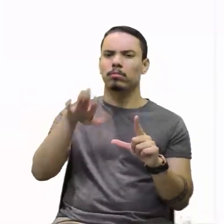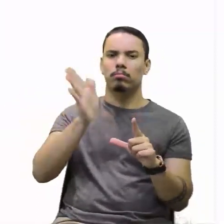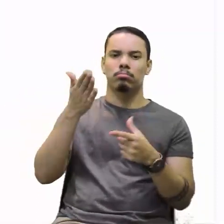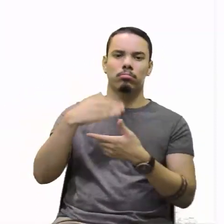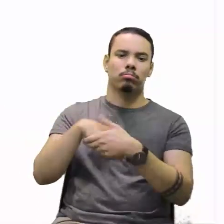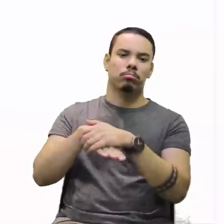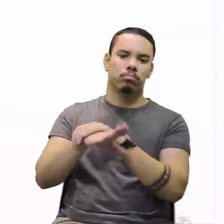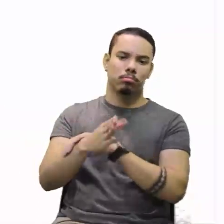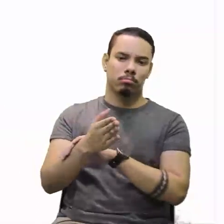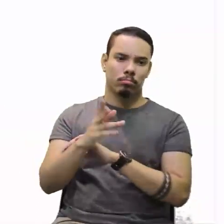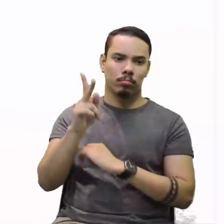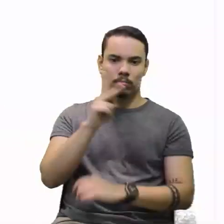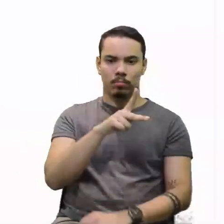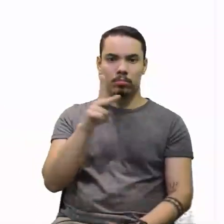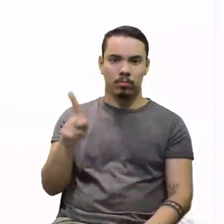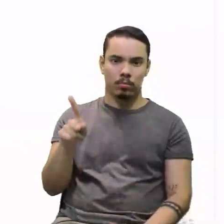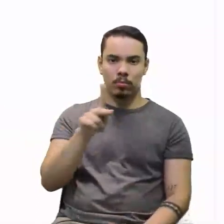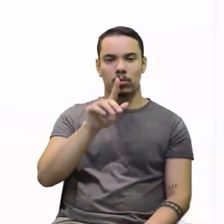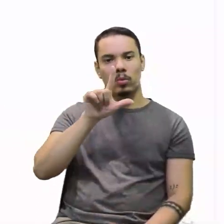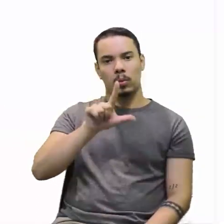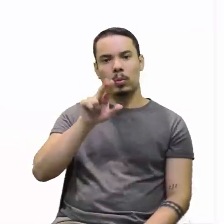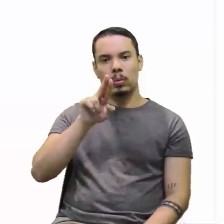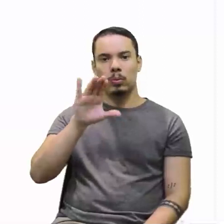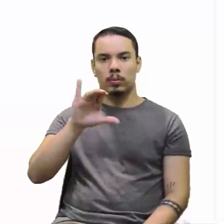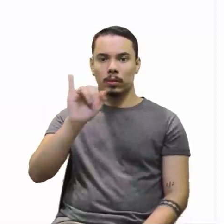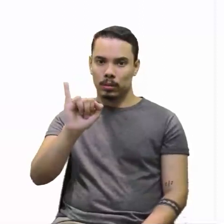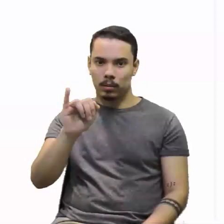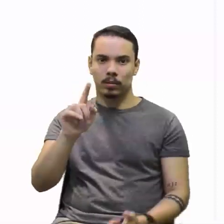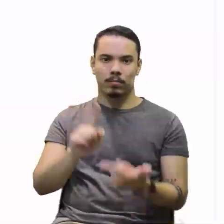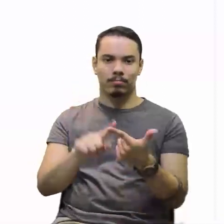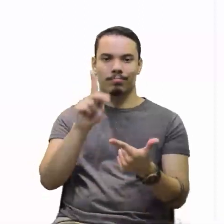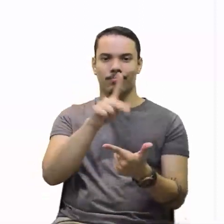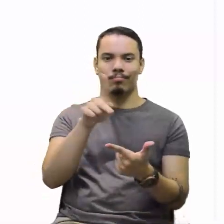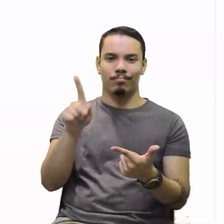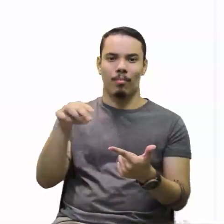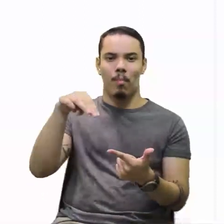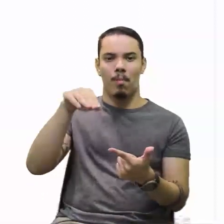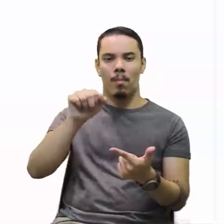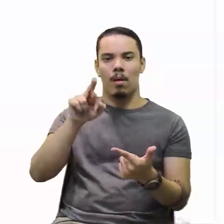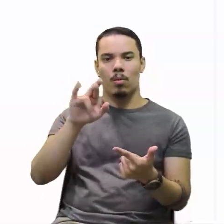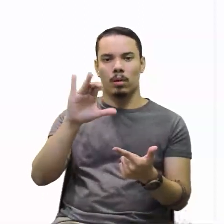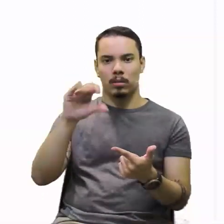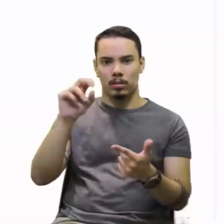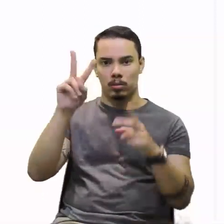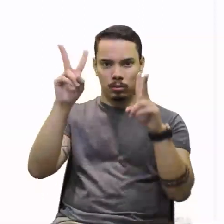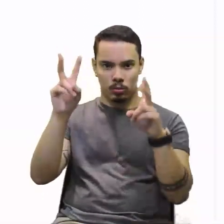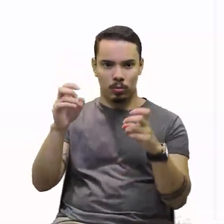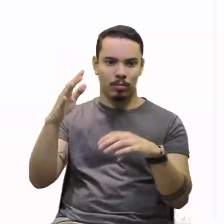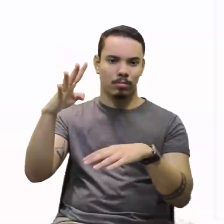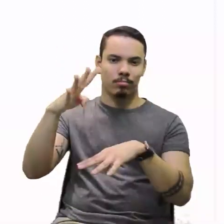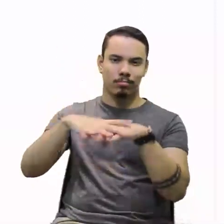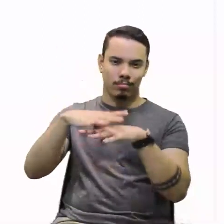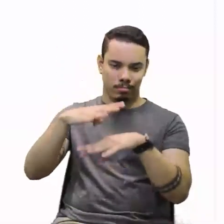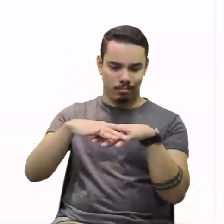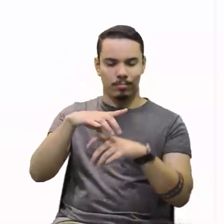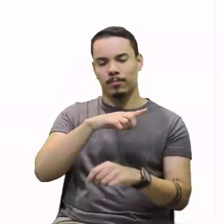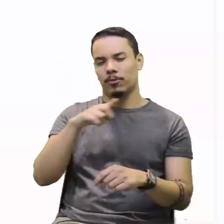com a professora Lucia, o professor Maurício aí, sobre fazer gráfico.